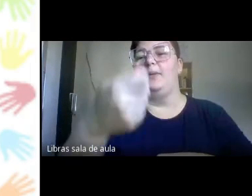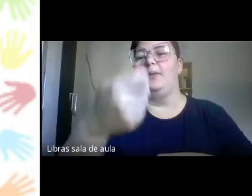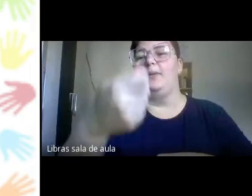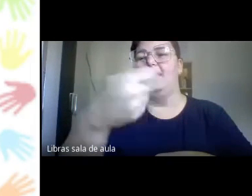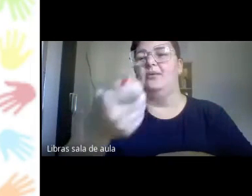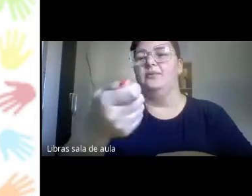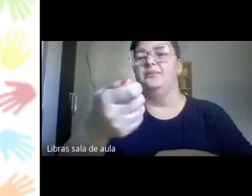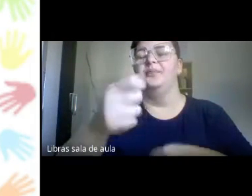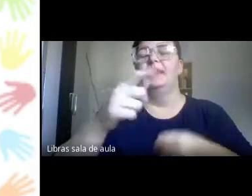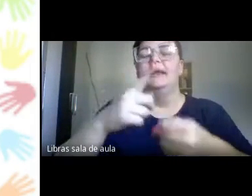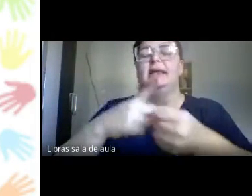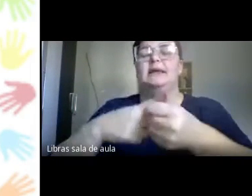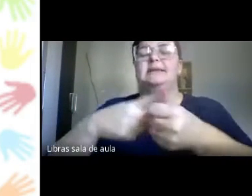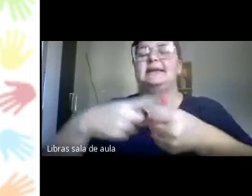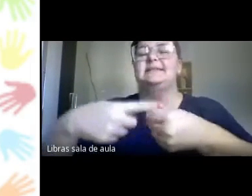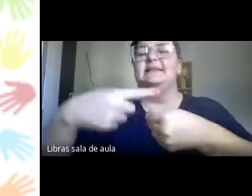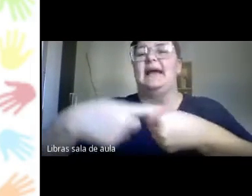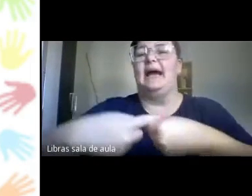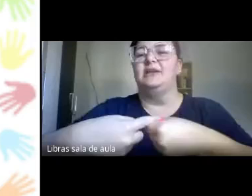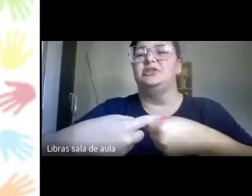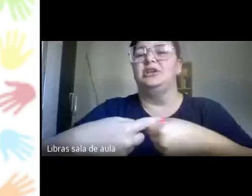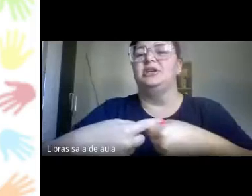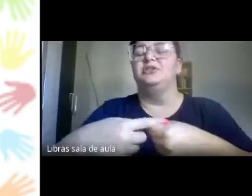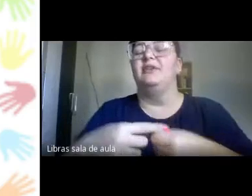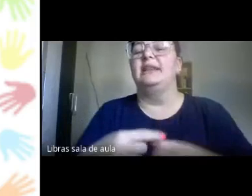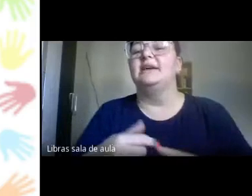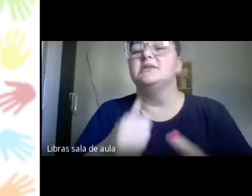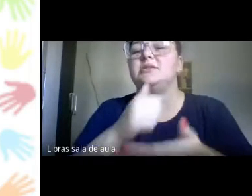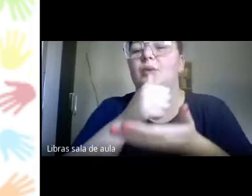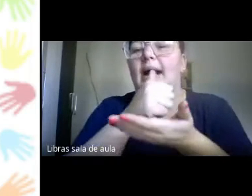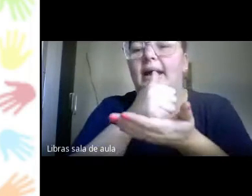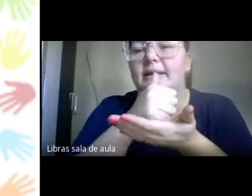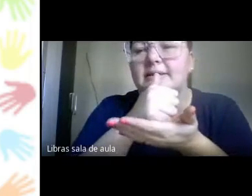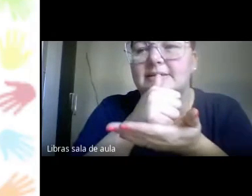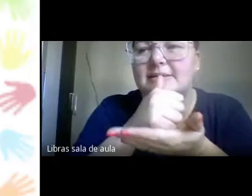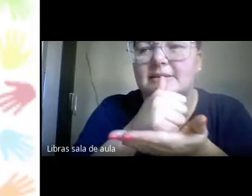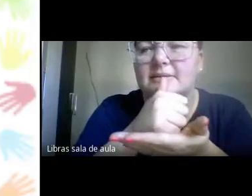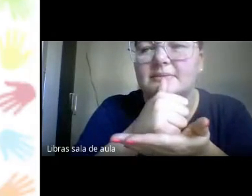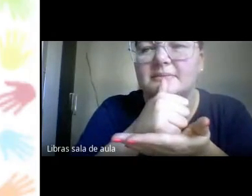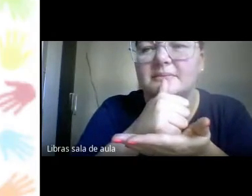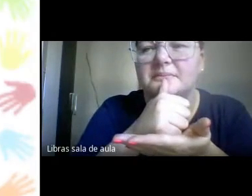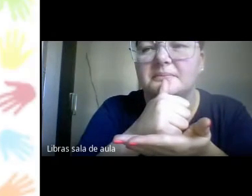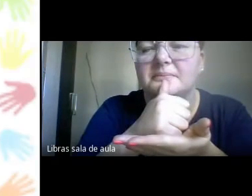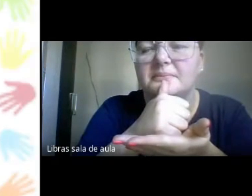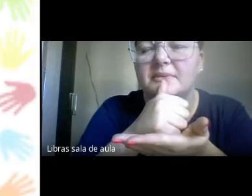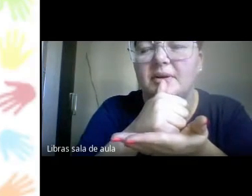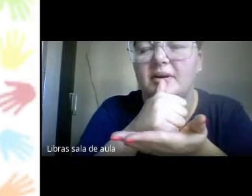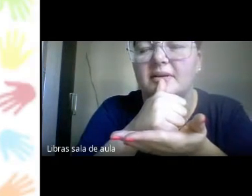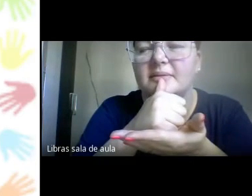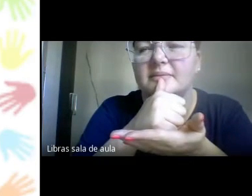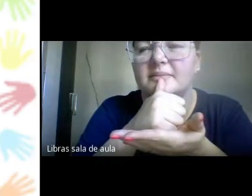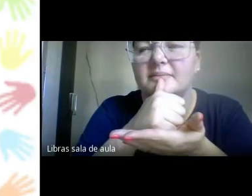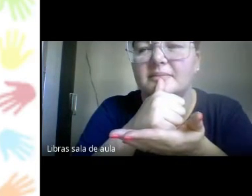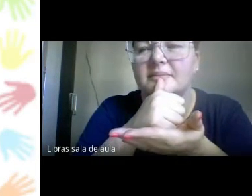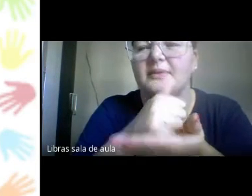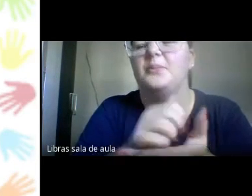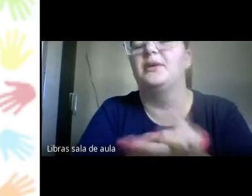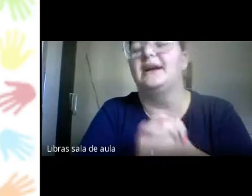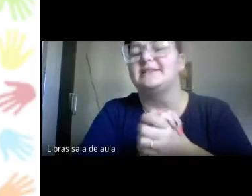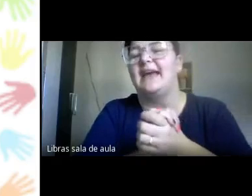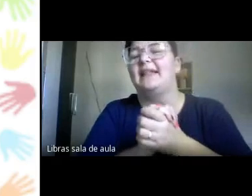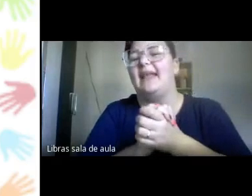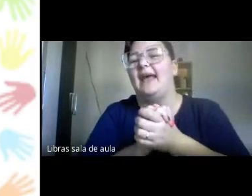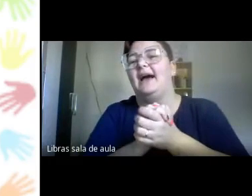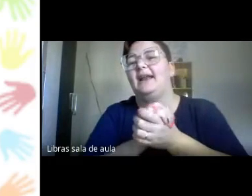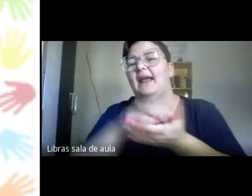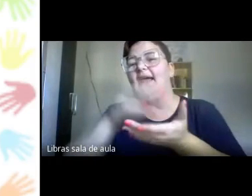palavra é sinal, da cidade de Venâncio Aires. Ó, por causa